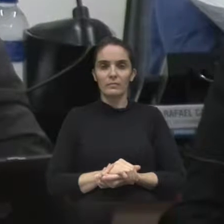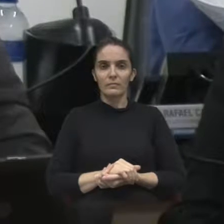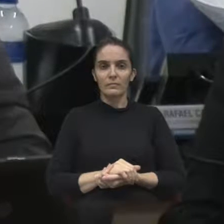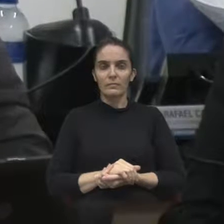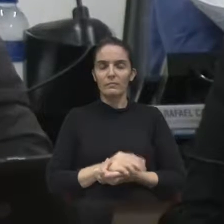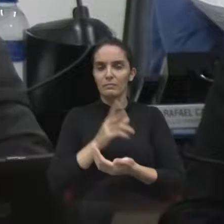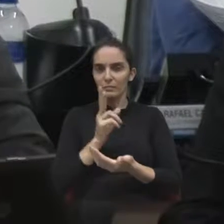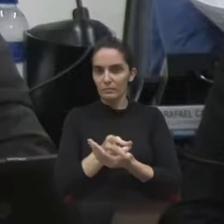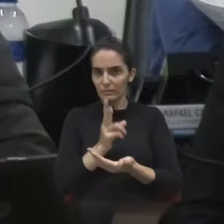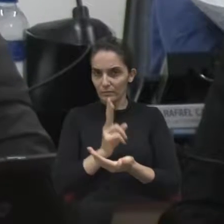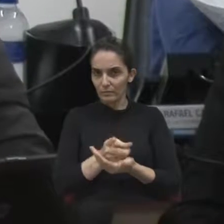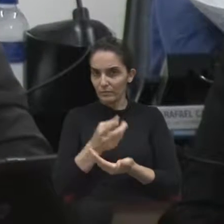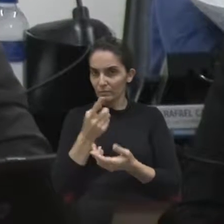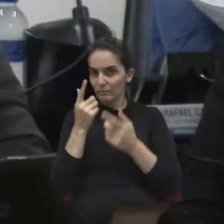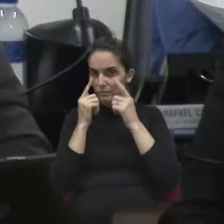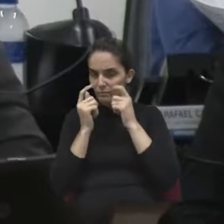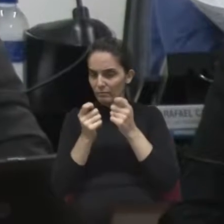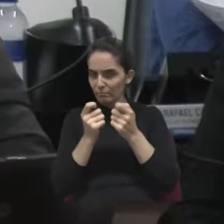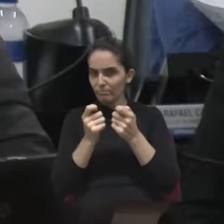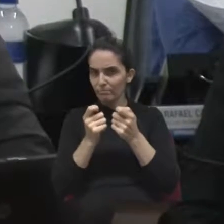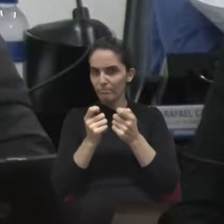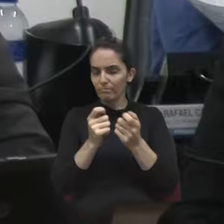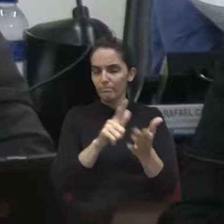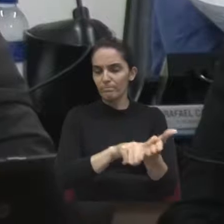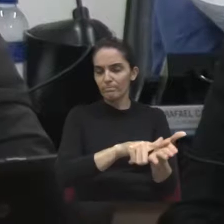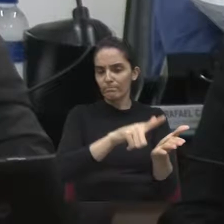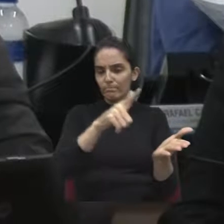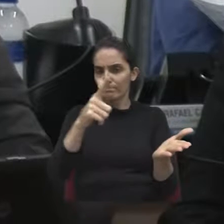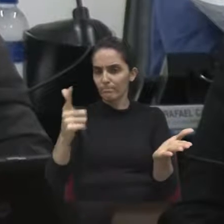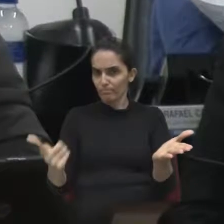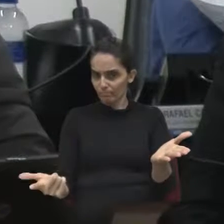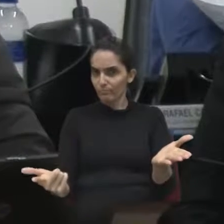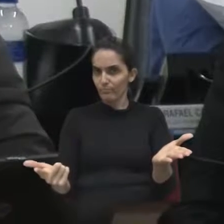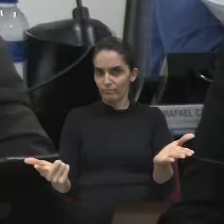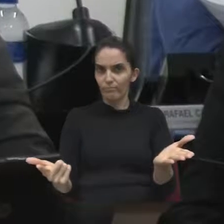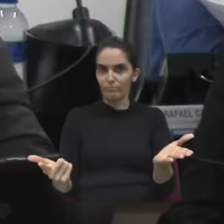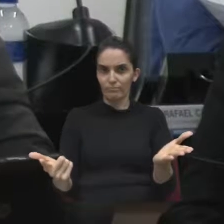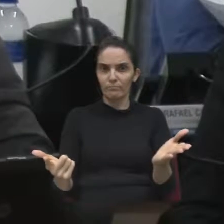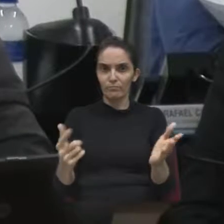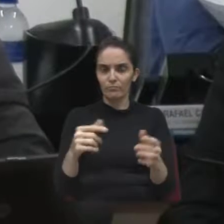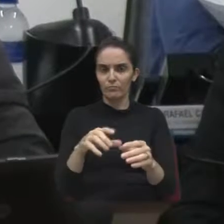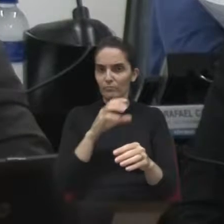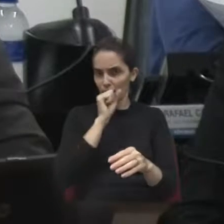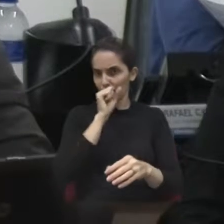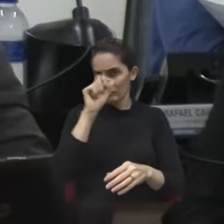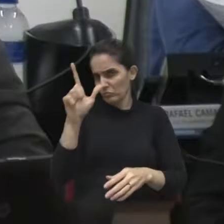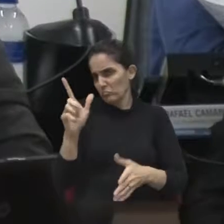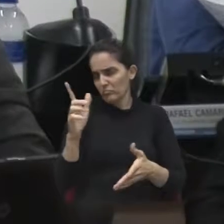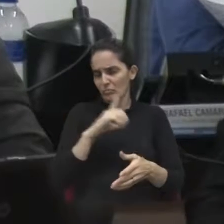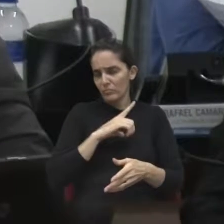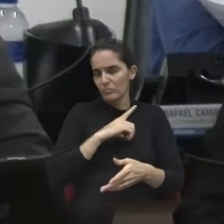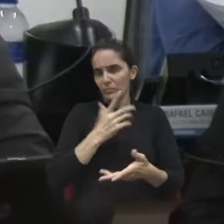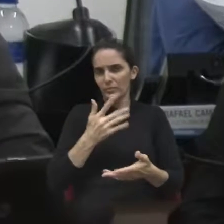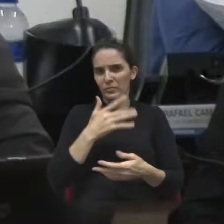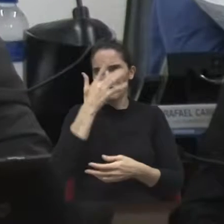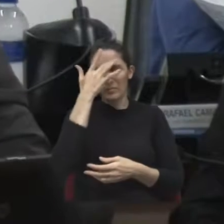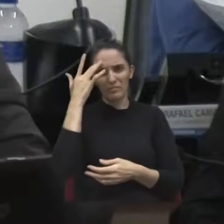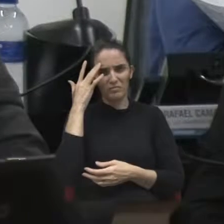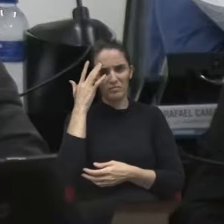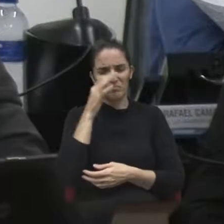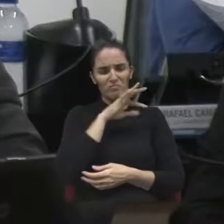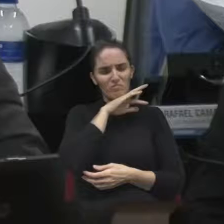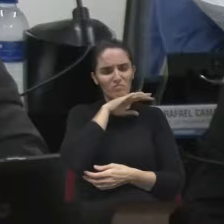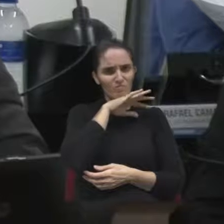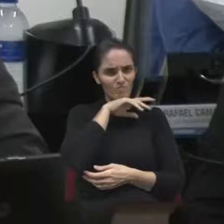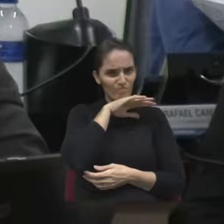vemos notícias, inclusive aqui em Limeira, de pessoas maldosas